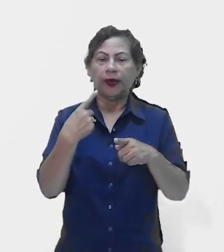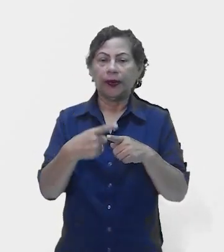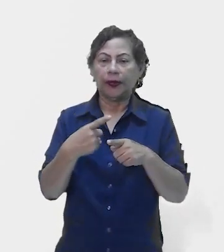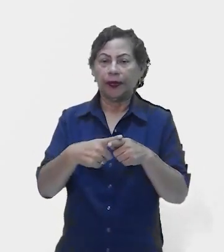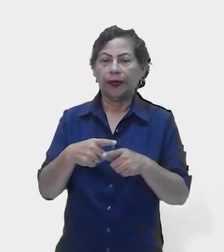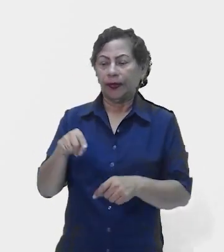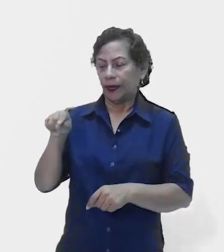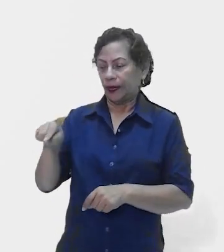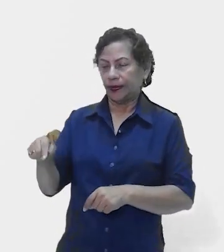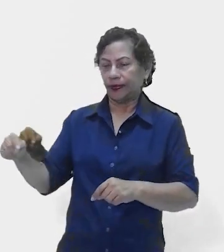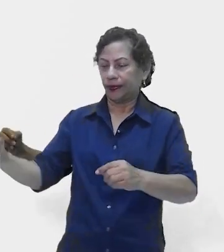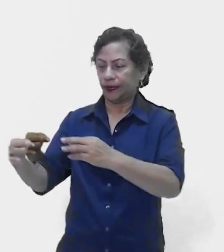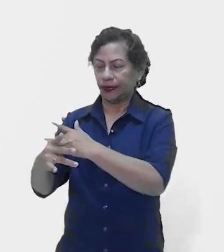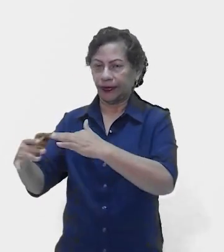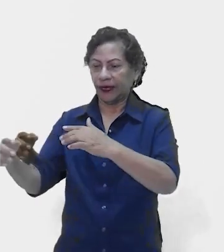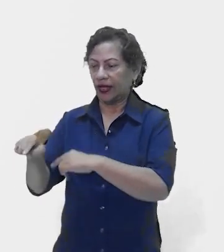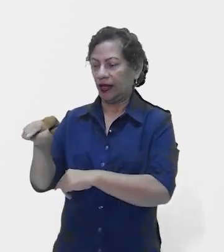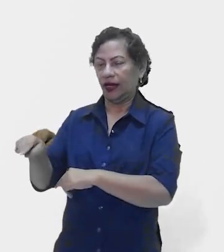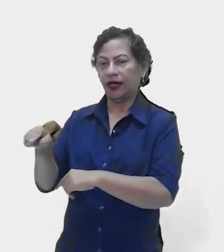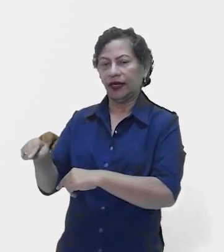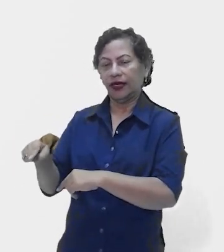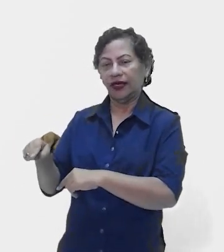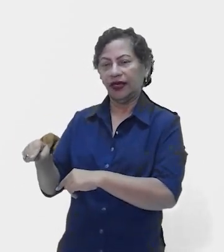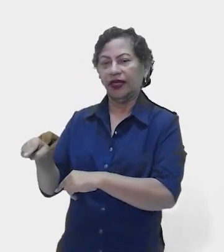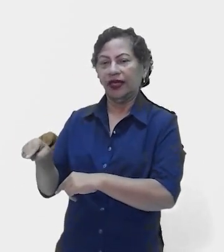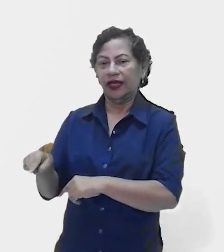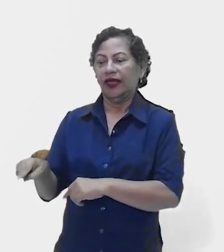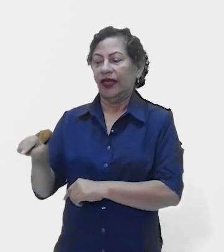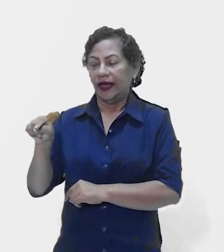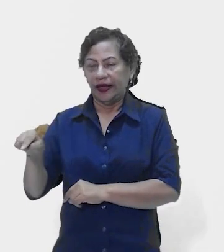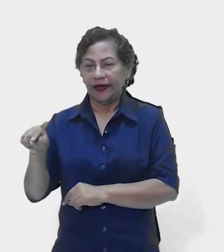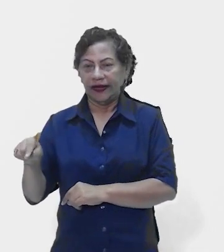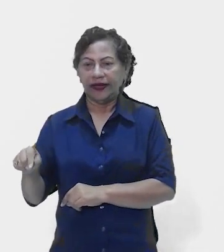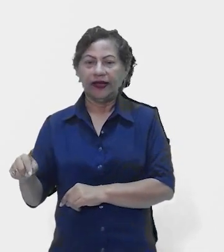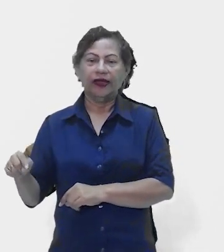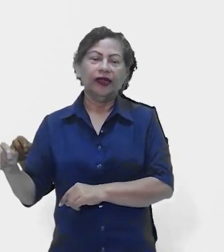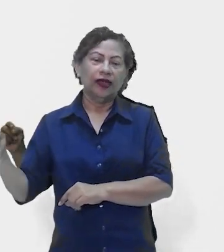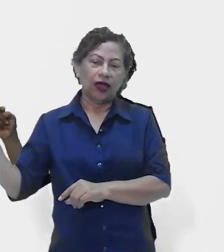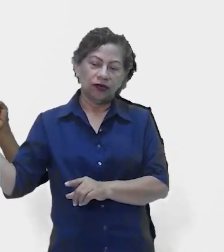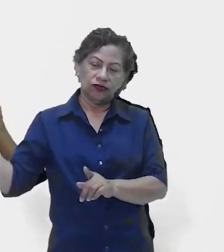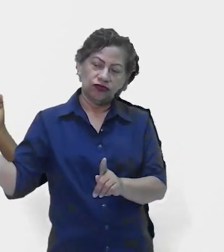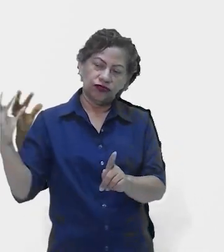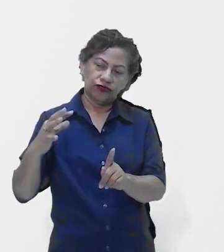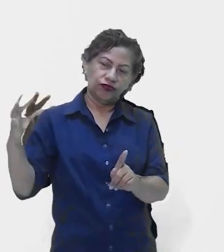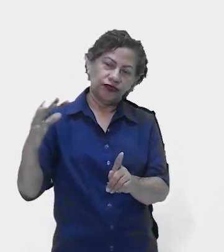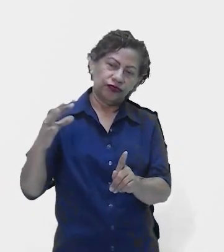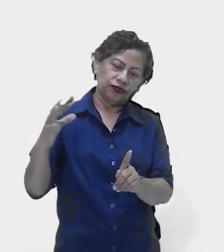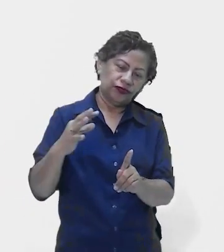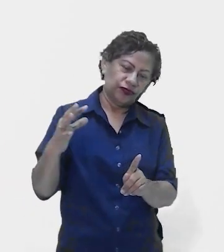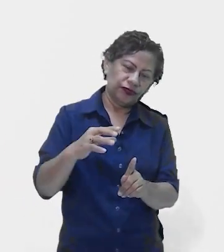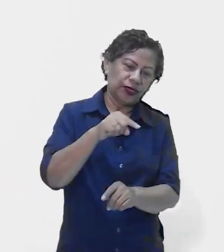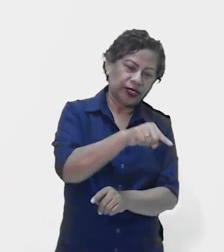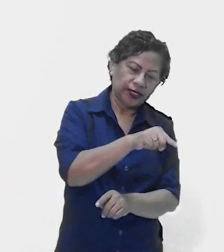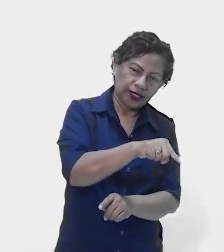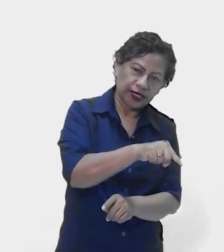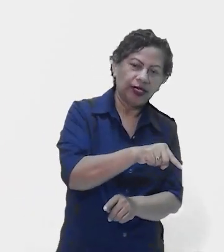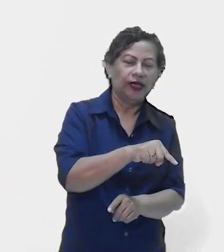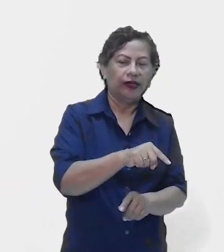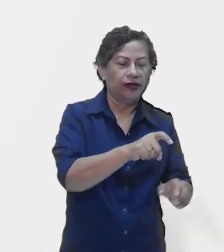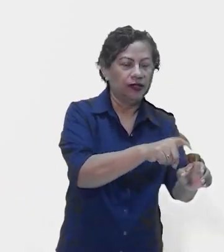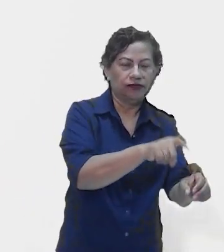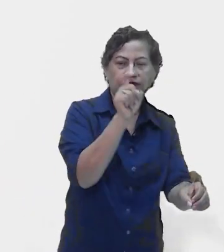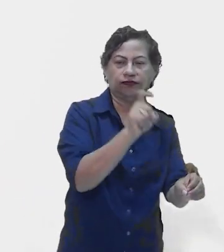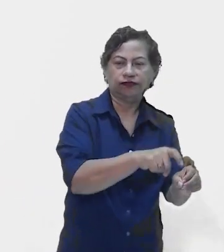torna um fator de atração, ela vai atrair esse homem do campo para o seu espaço, tudo